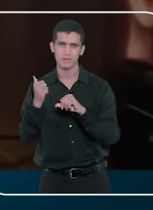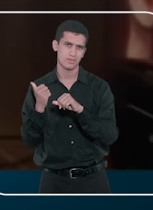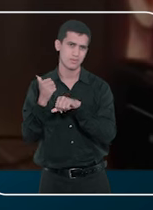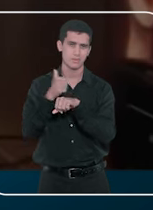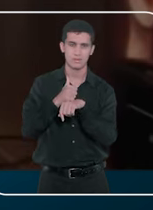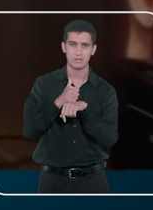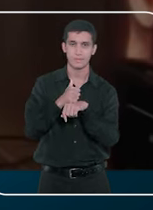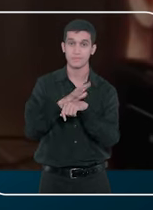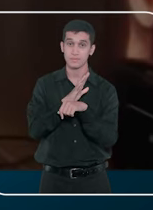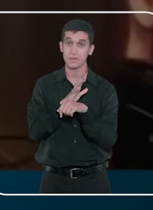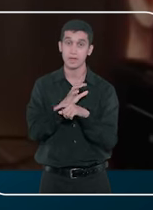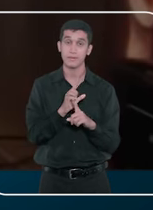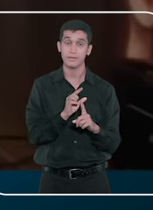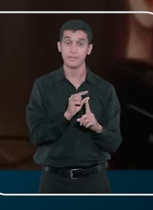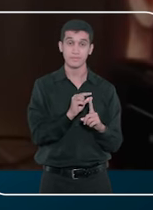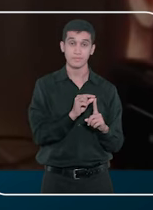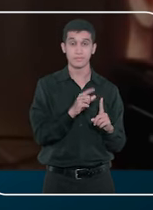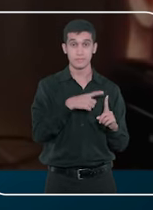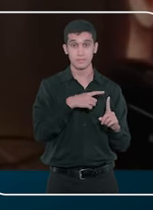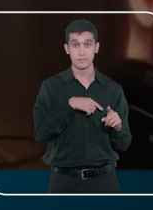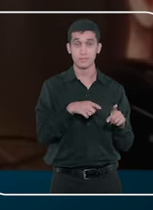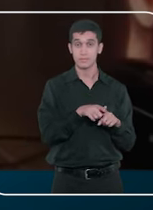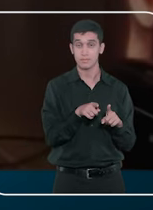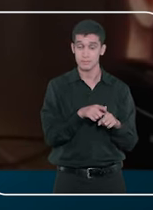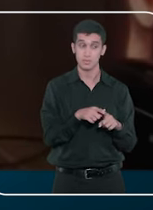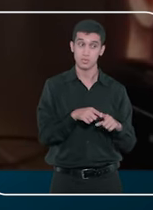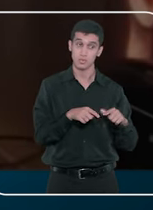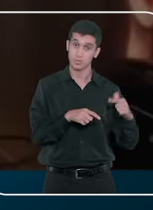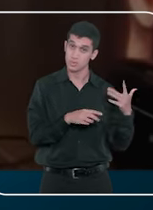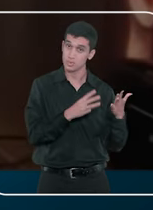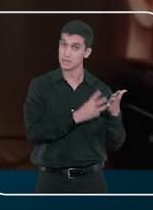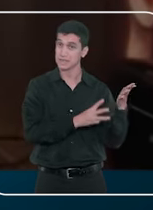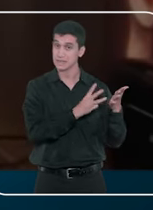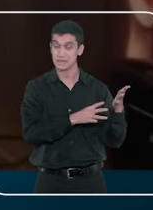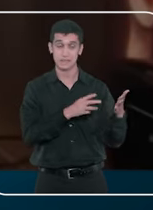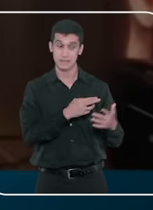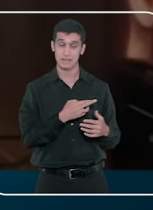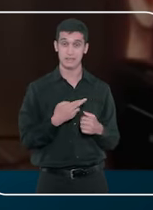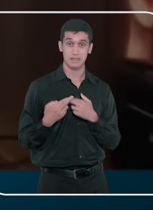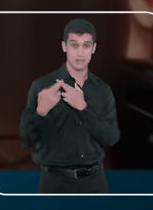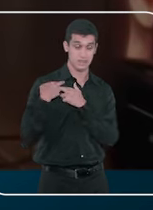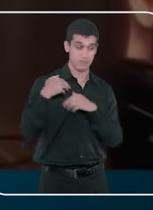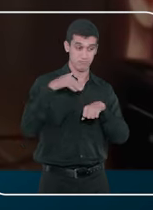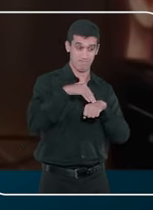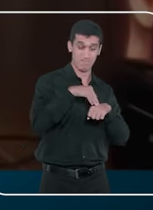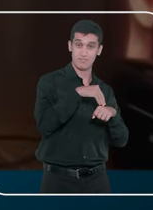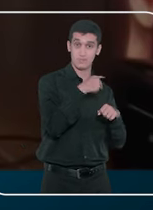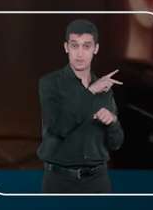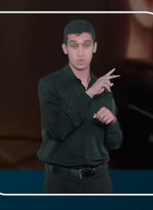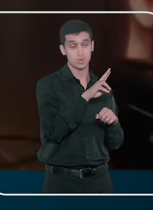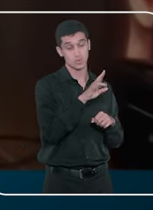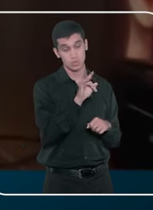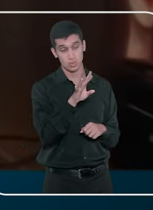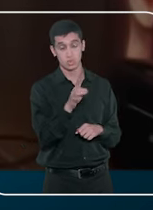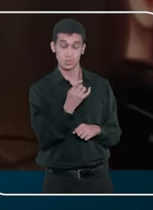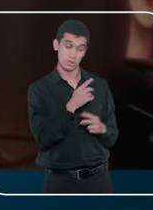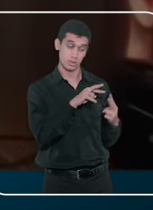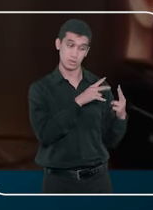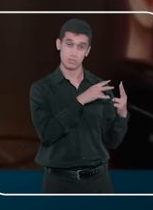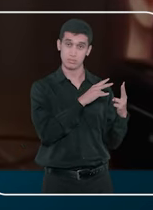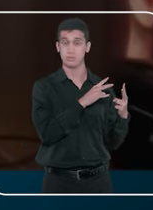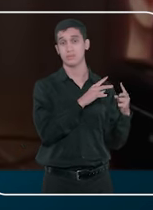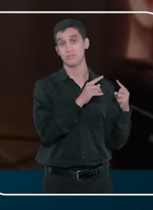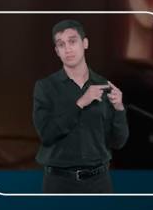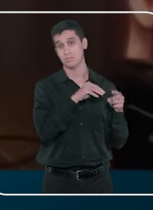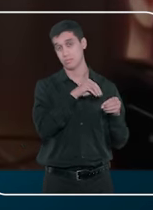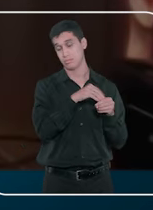de eventual responsabilização de terceiro, ela é apenas uma das hipóteses da colaboração premiada. Então,